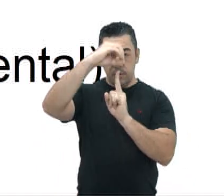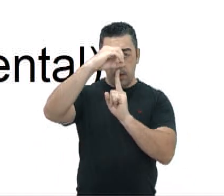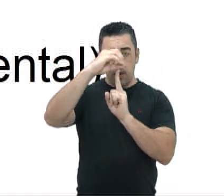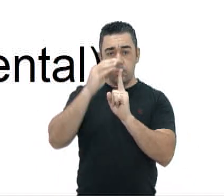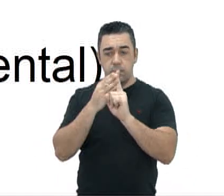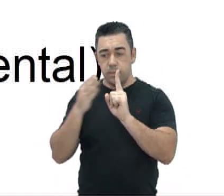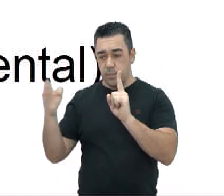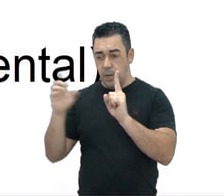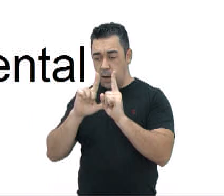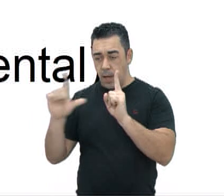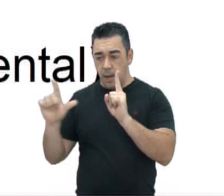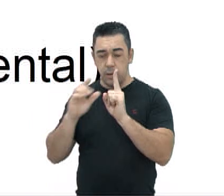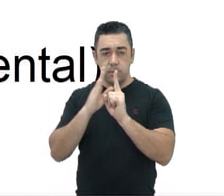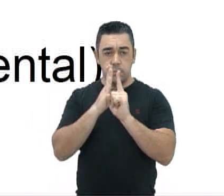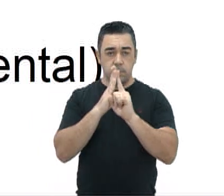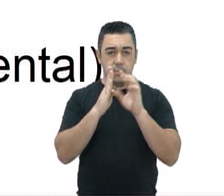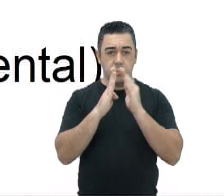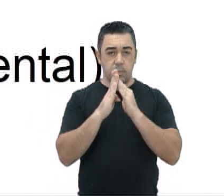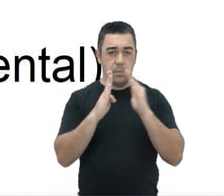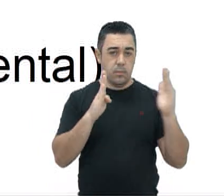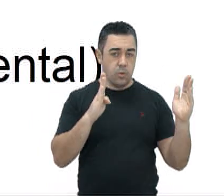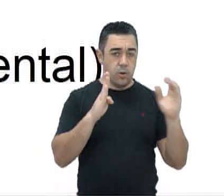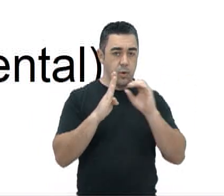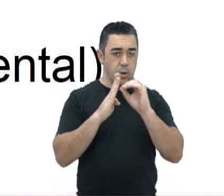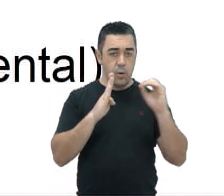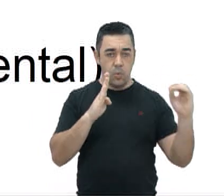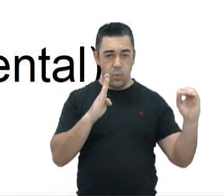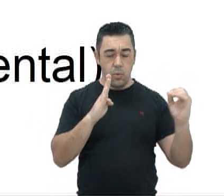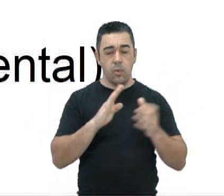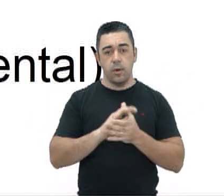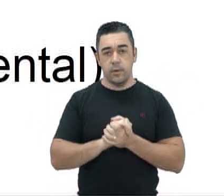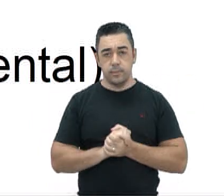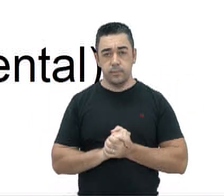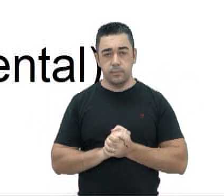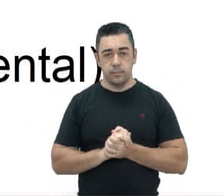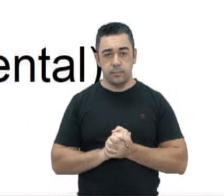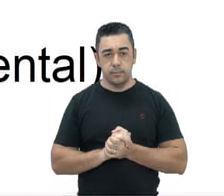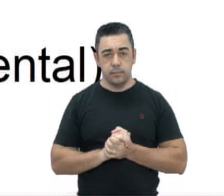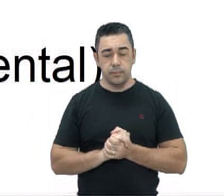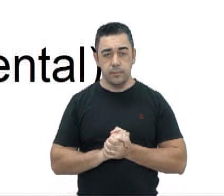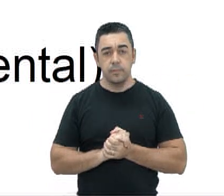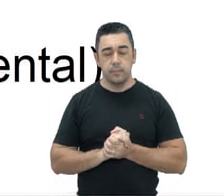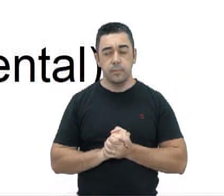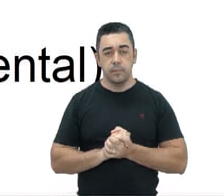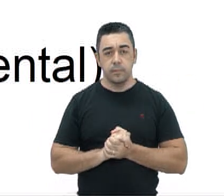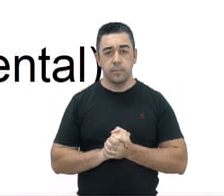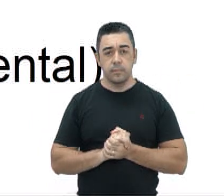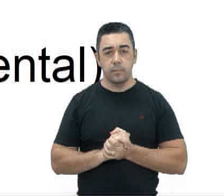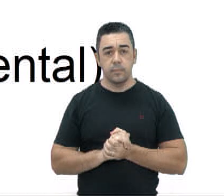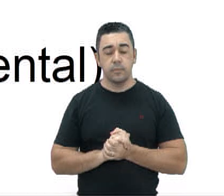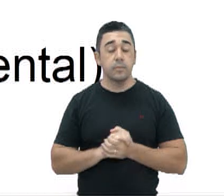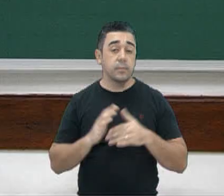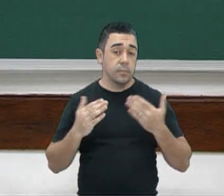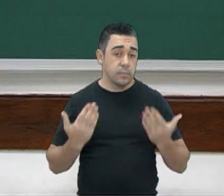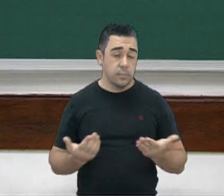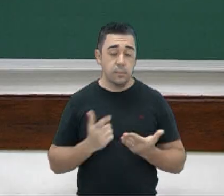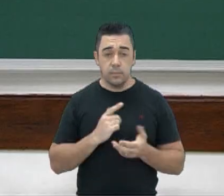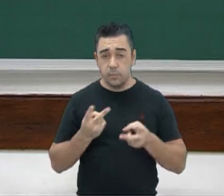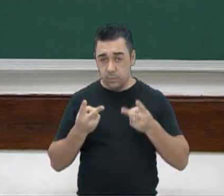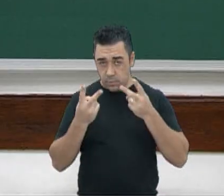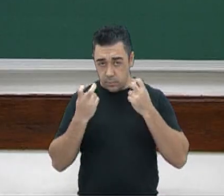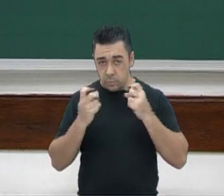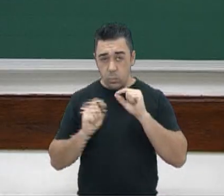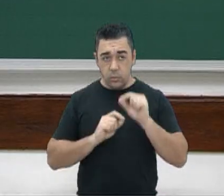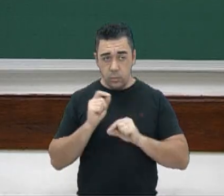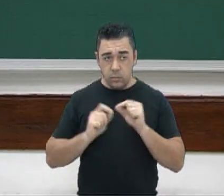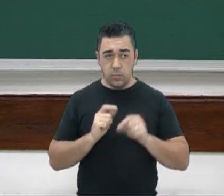superfície terrestre. E as longitudes elas podem ser leste, oriental, ou oeste, ocidental. Então a gente vai perceber